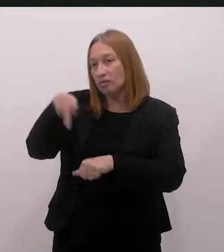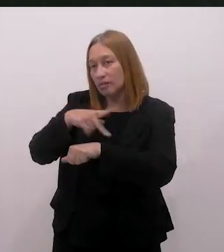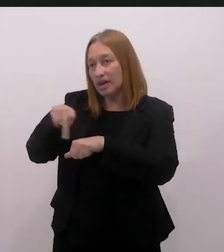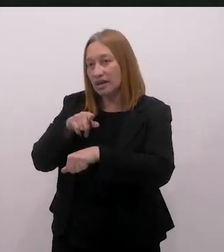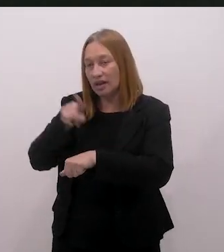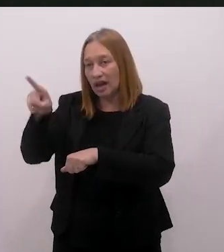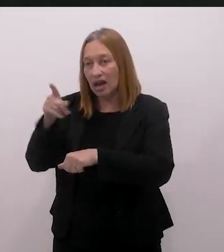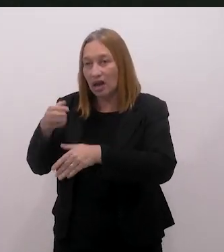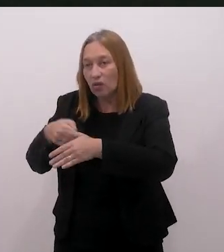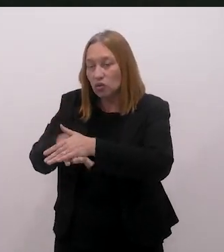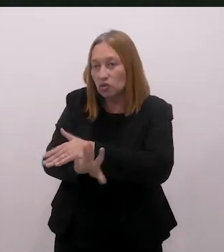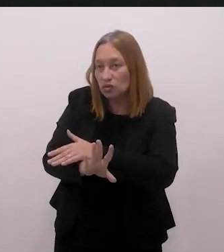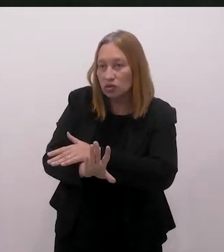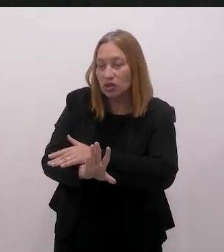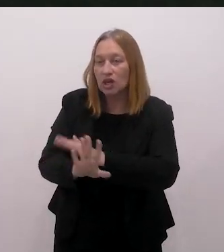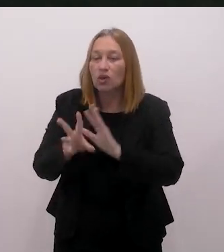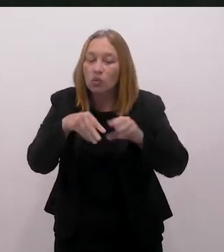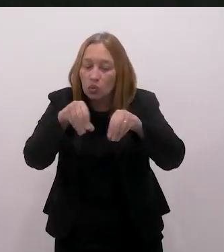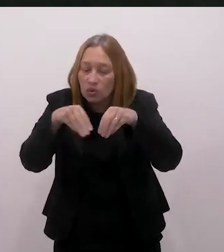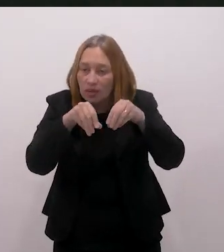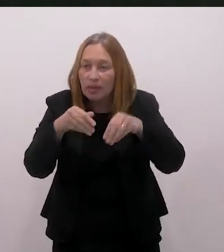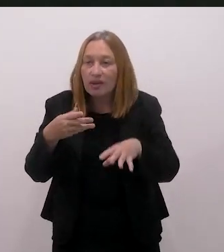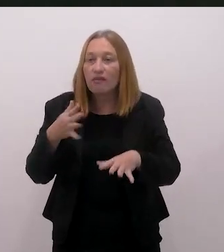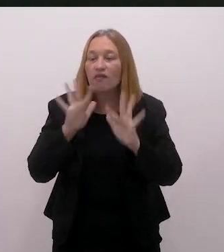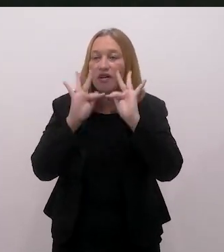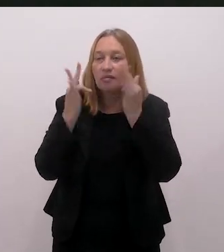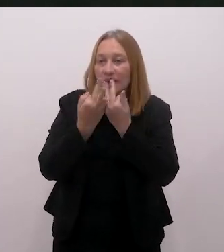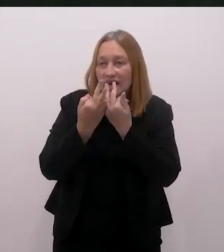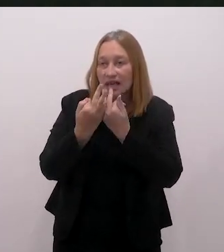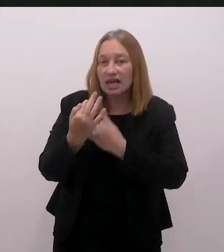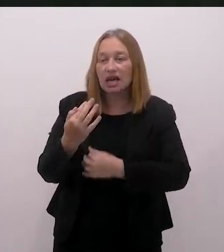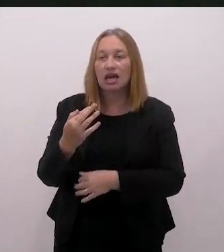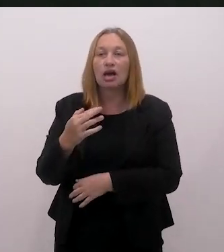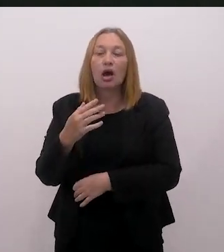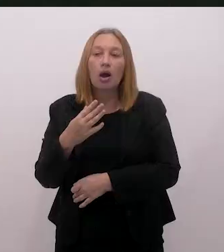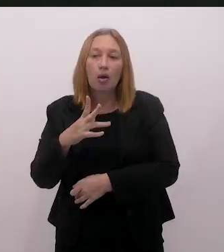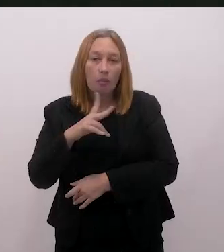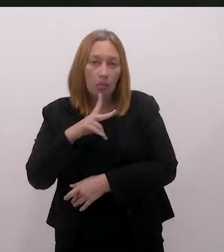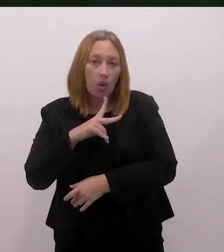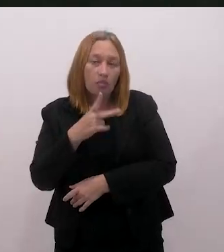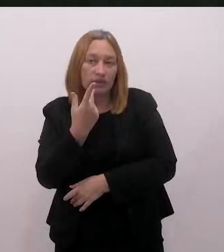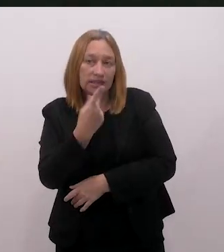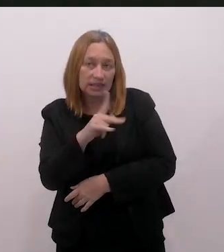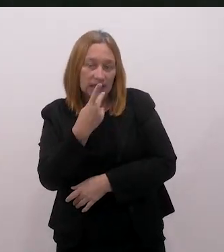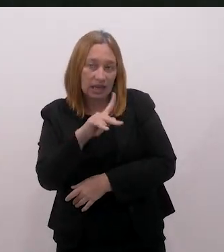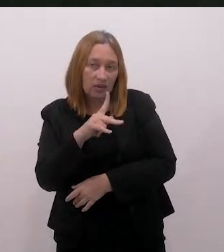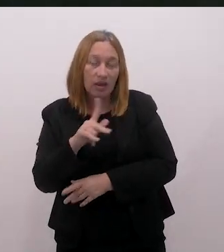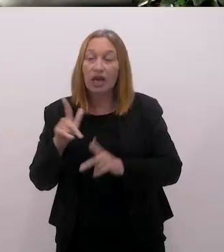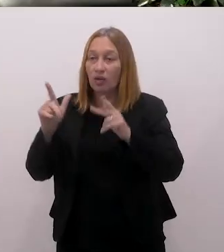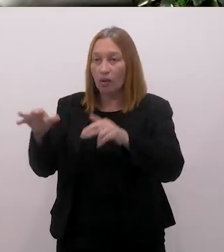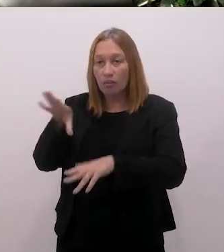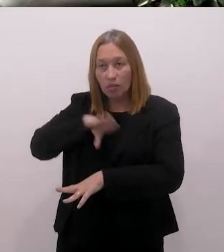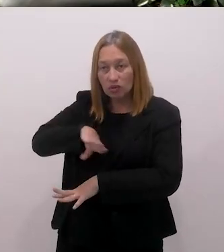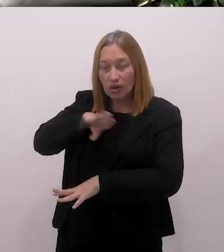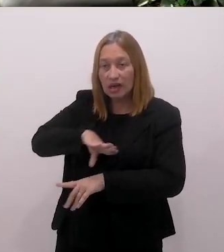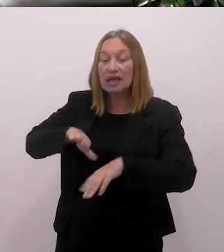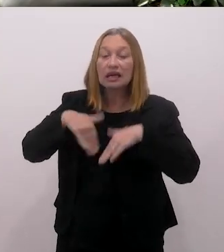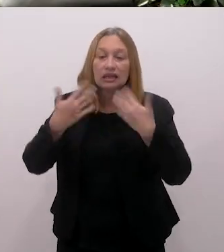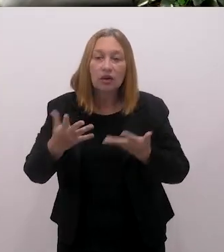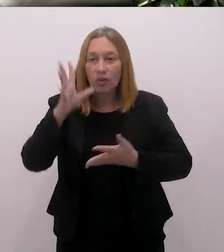costumam ter o tempero da família. Cada família tem tipo de um curry, né? Tem muita coisa de